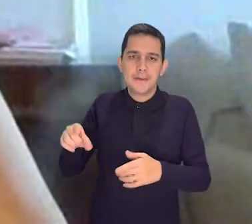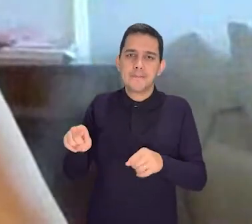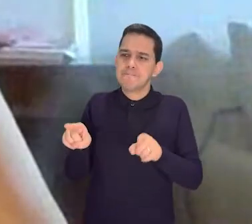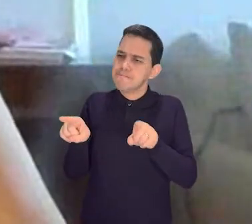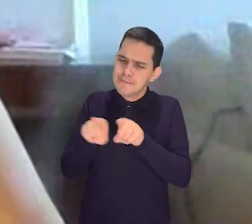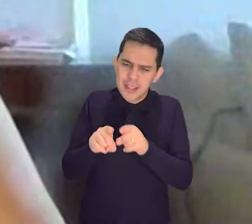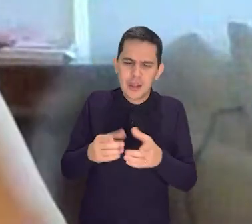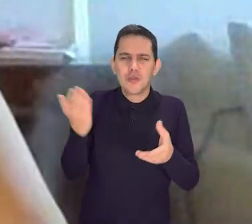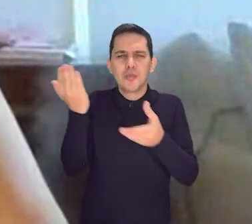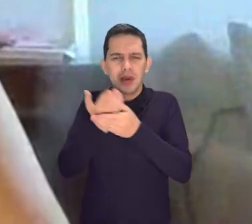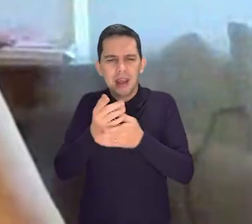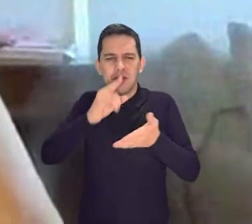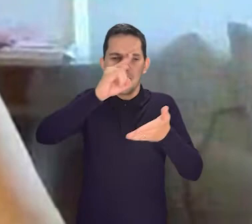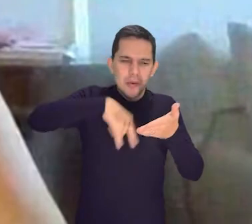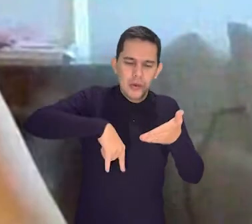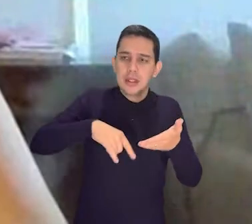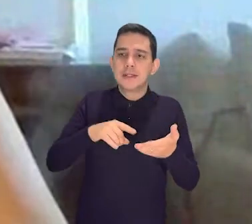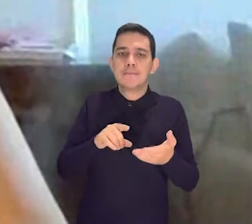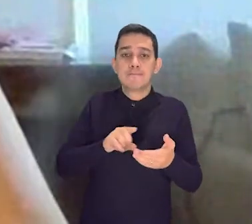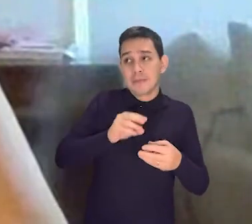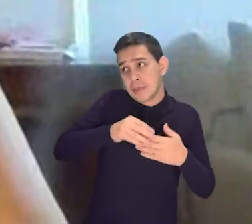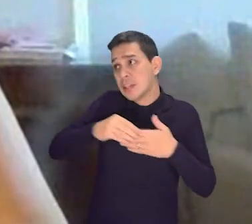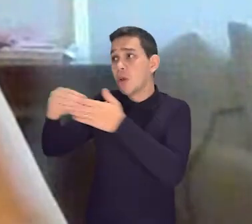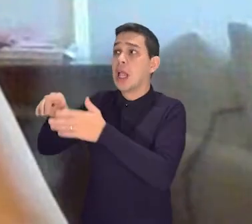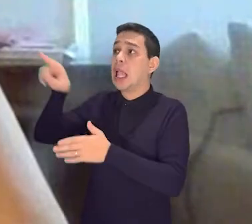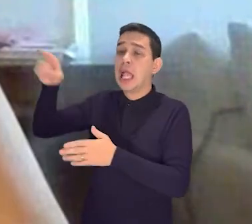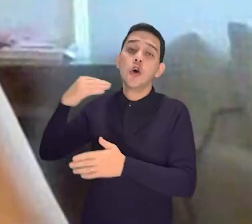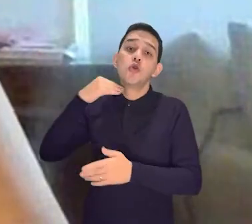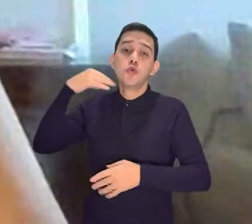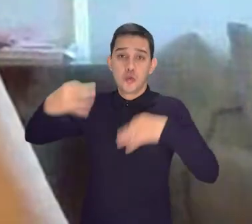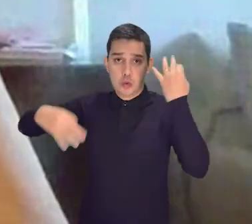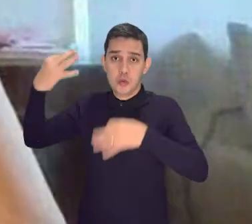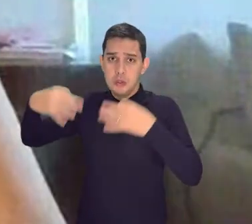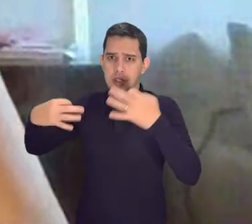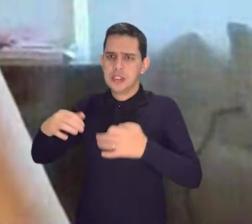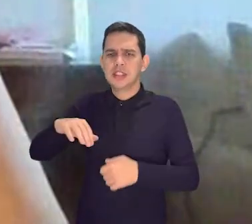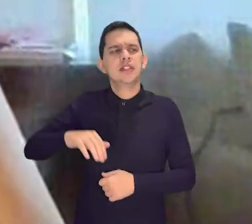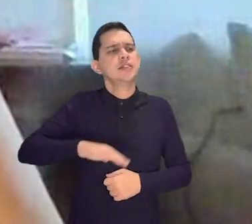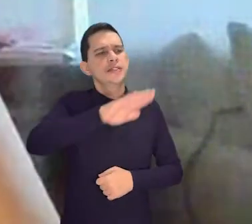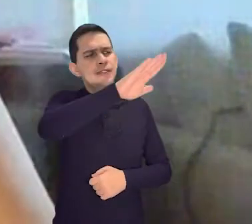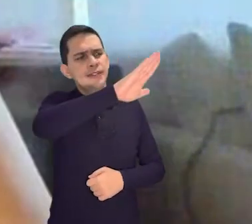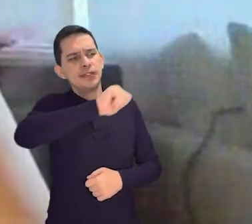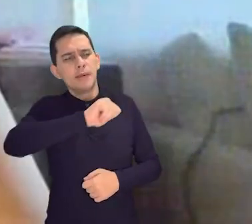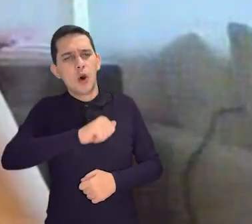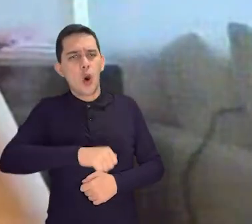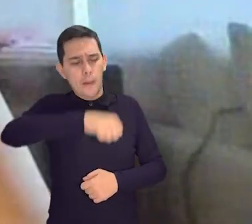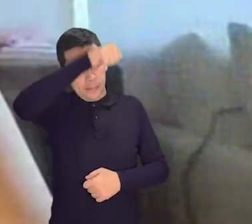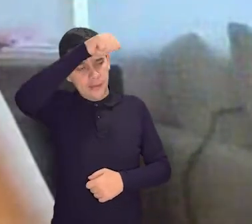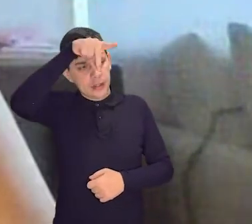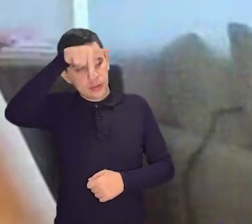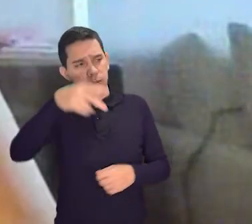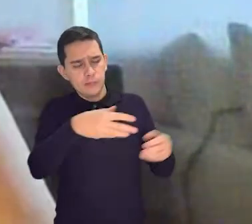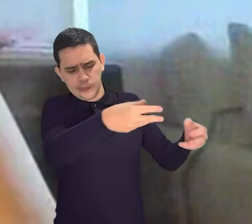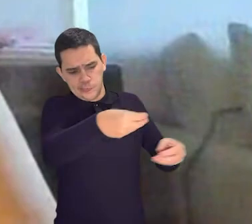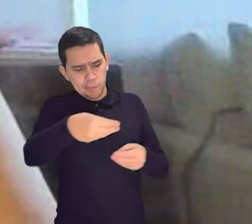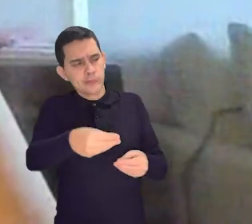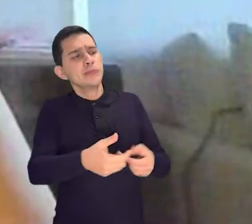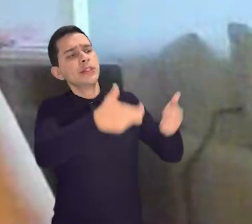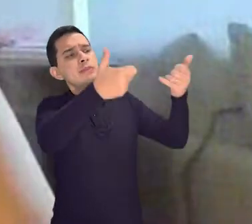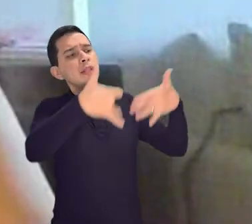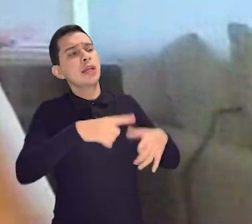envolve solicitação de liminar, em relação à qual o juízo intimou o poder público para